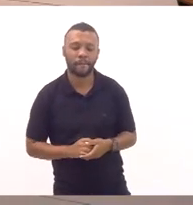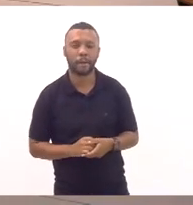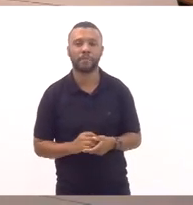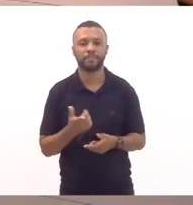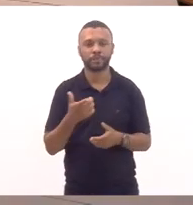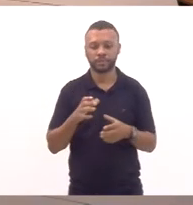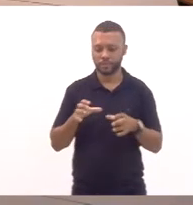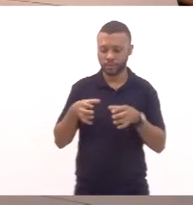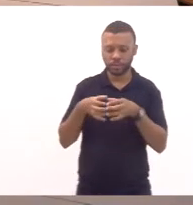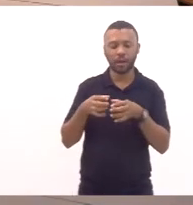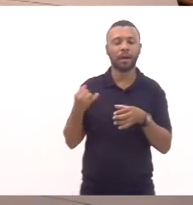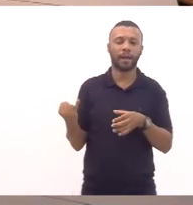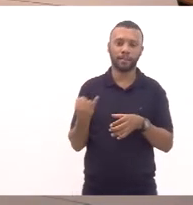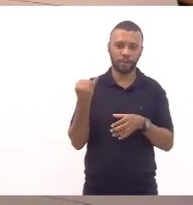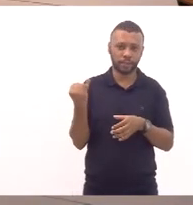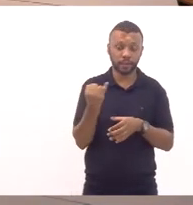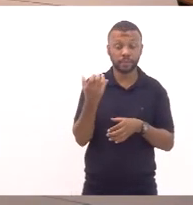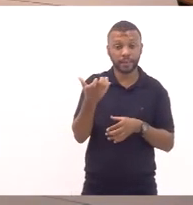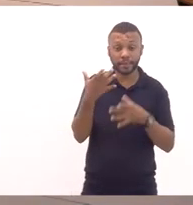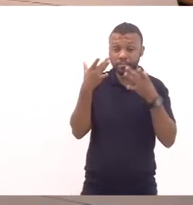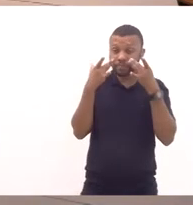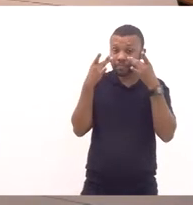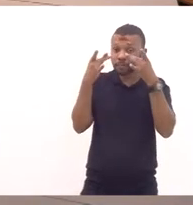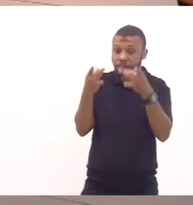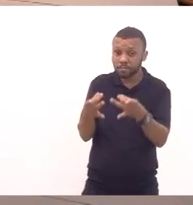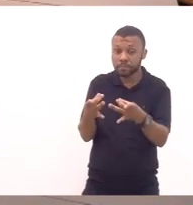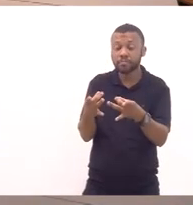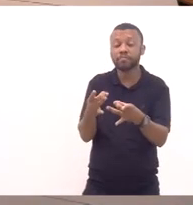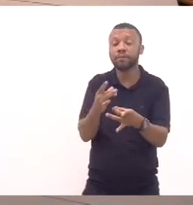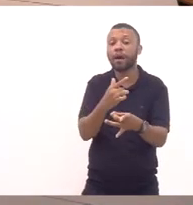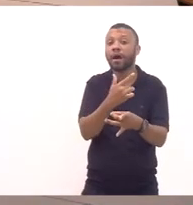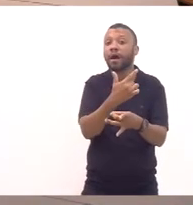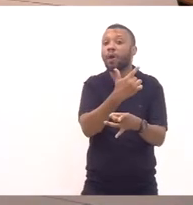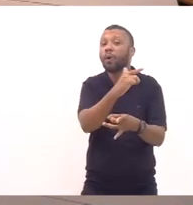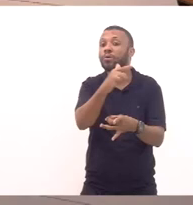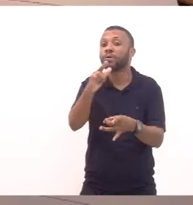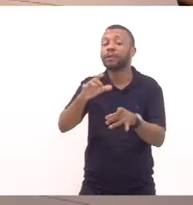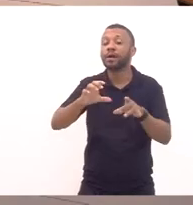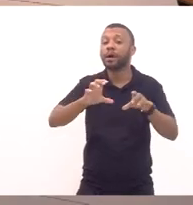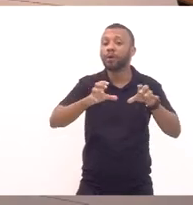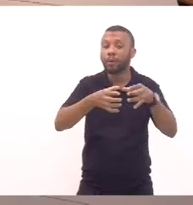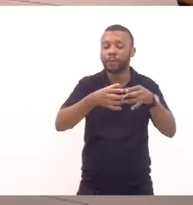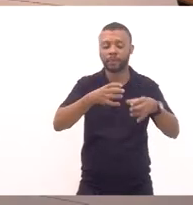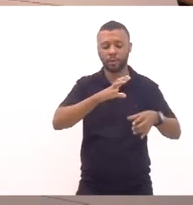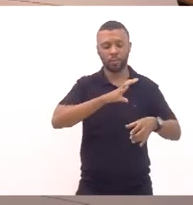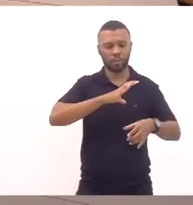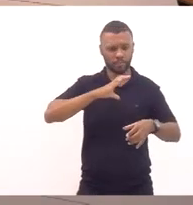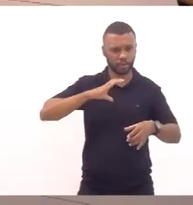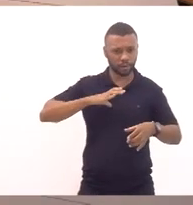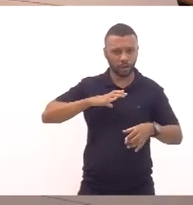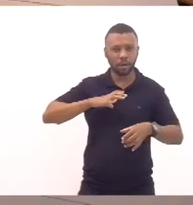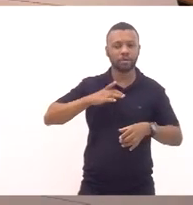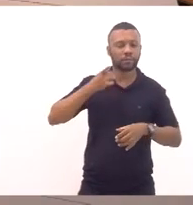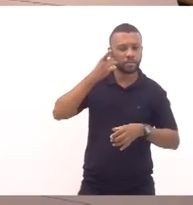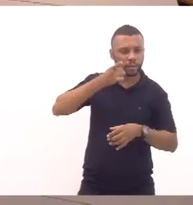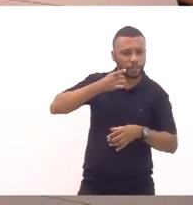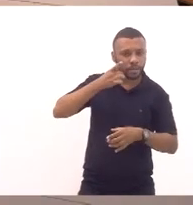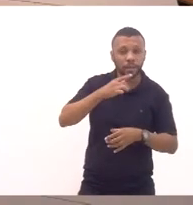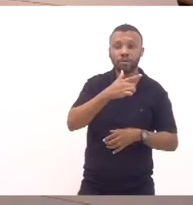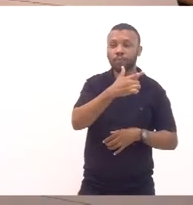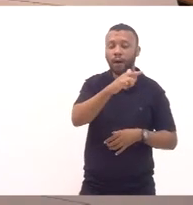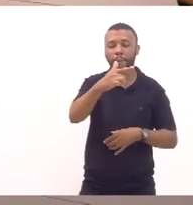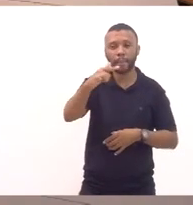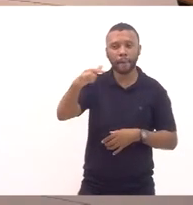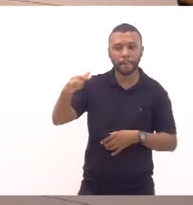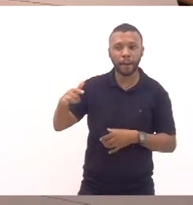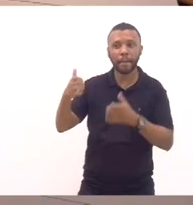comissão importante. Gostaria muito de chamar a atenção para as outras comissões dessa casa, para os outros parlamentares e parlamentares desta casa,